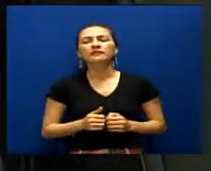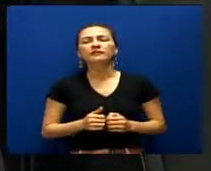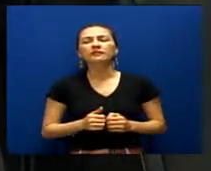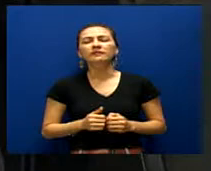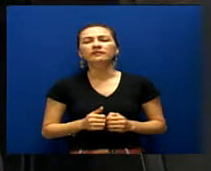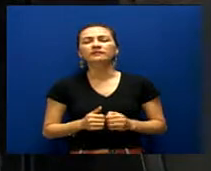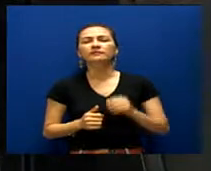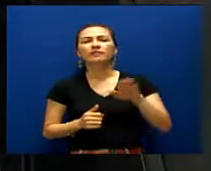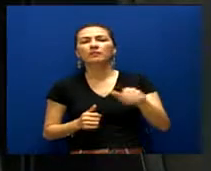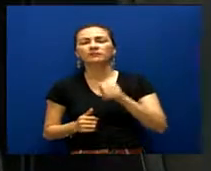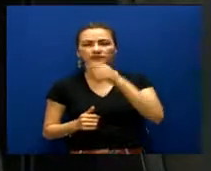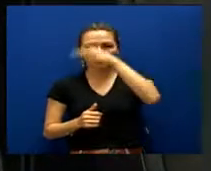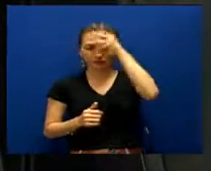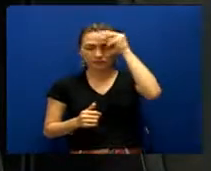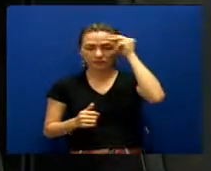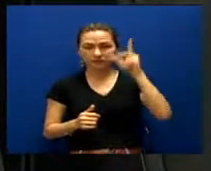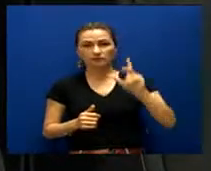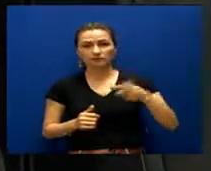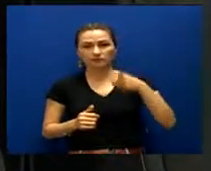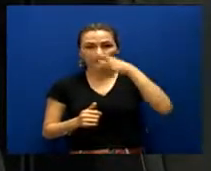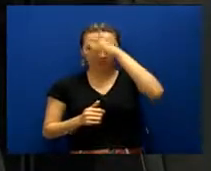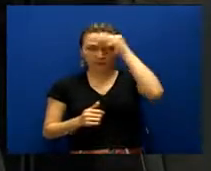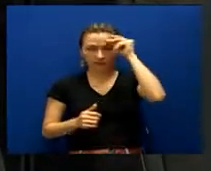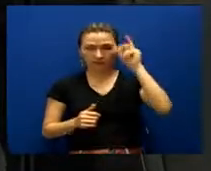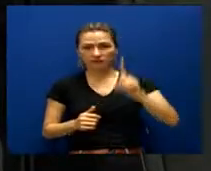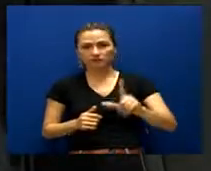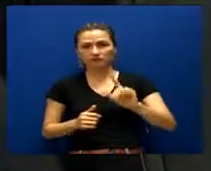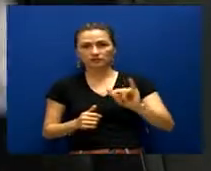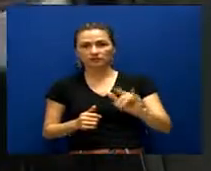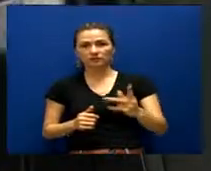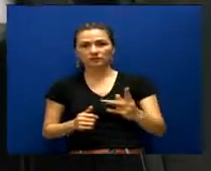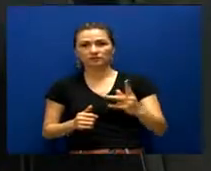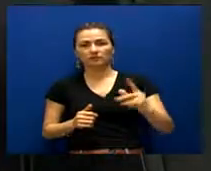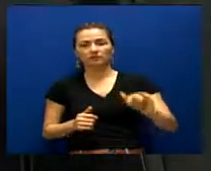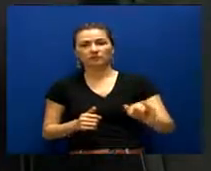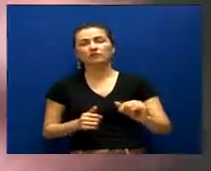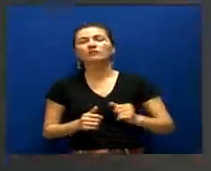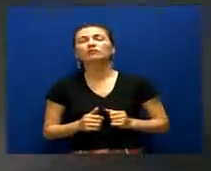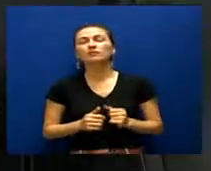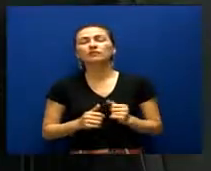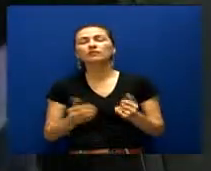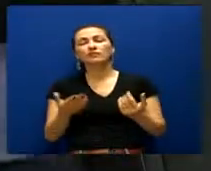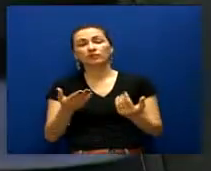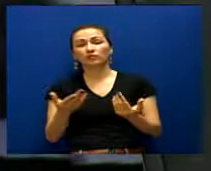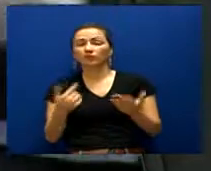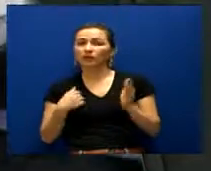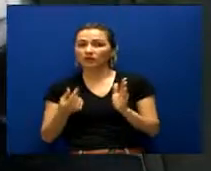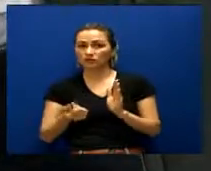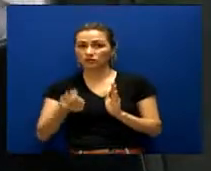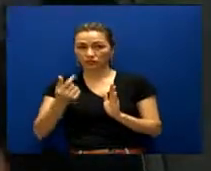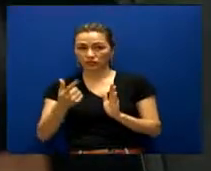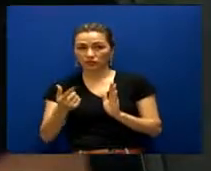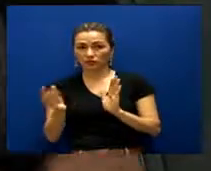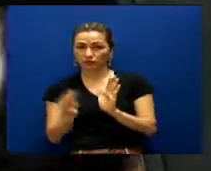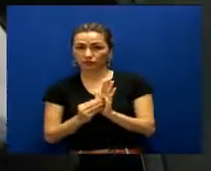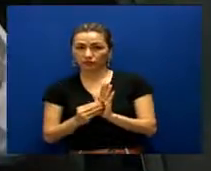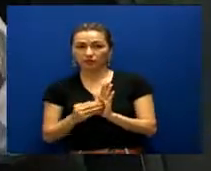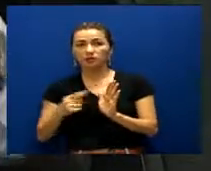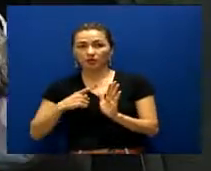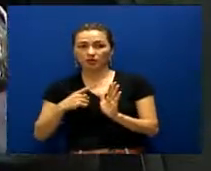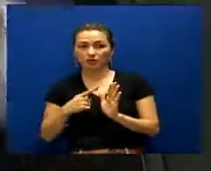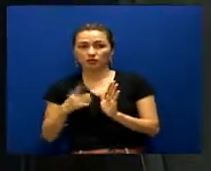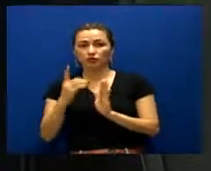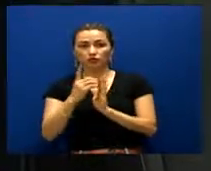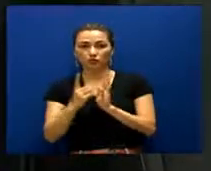o Lipe e falamos, Lipe, nós temos aqui as emendas, não vamos fazer essas emendas exorbitantes, porque tinha vereador que